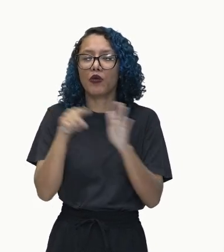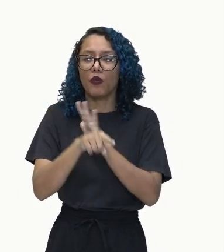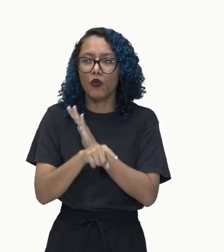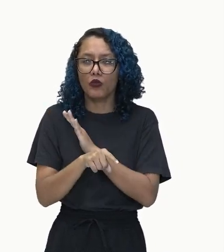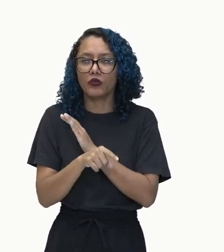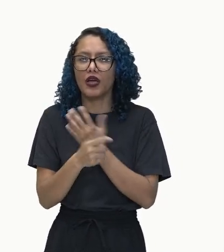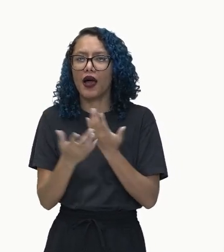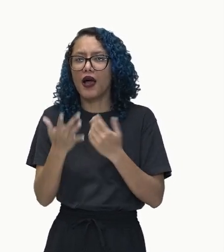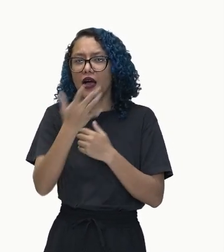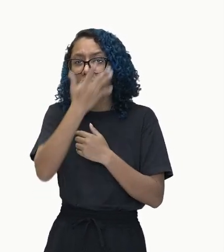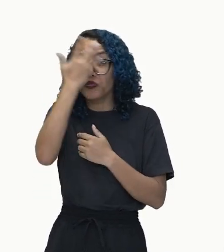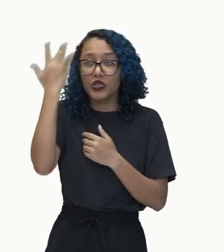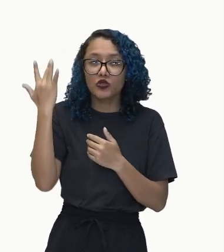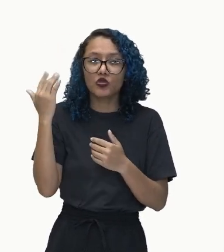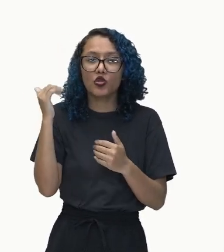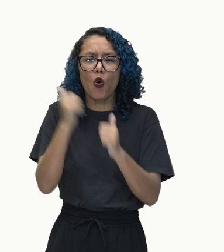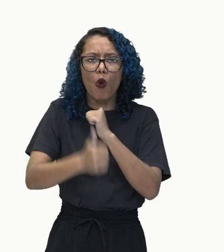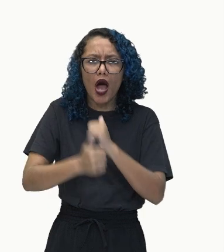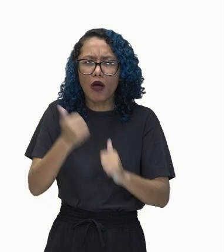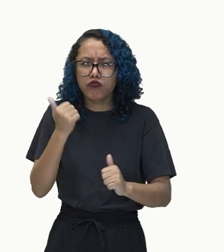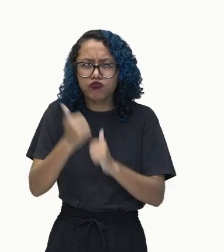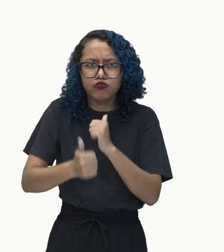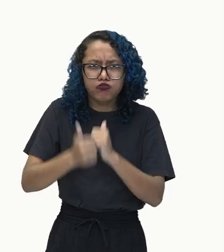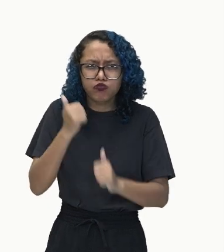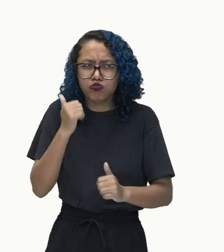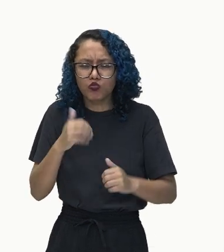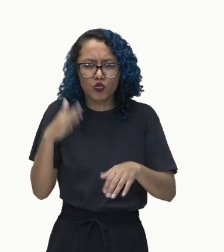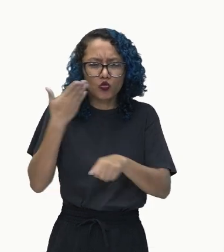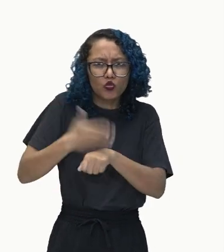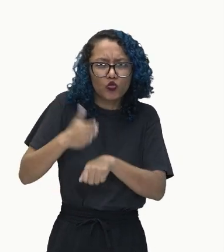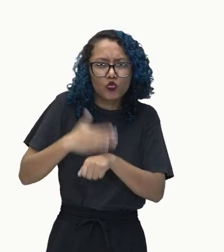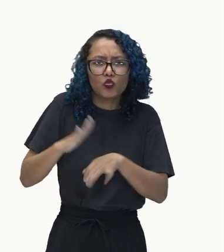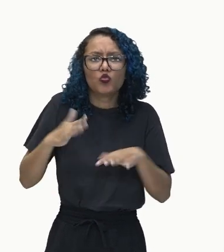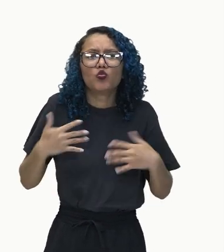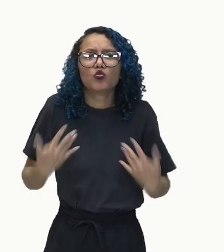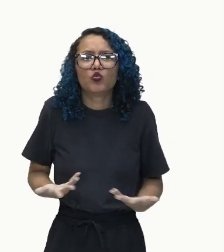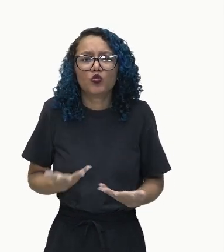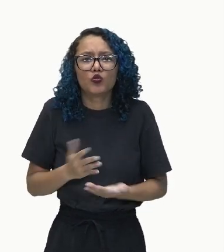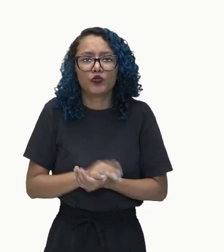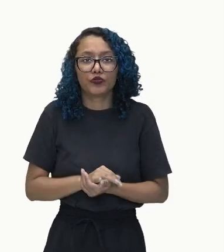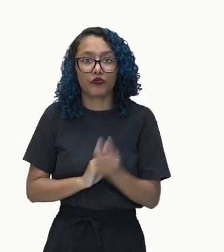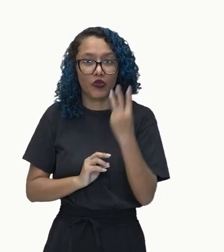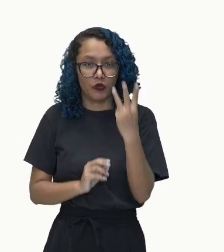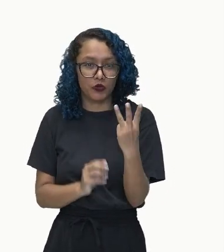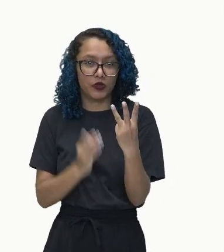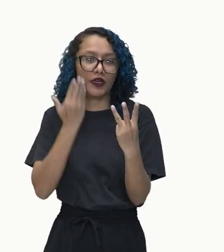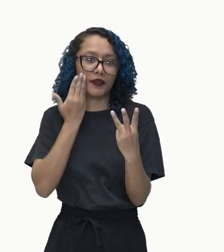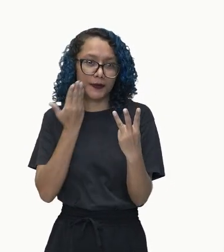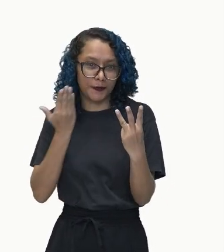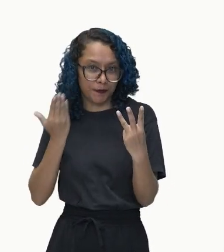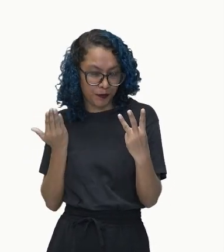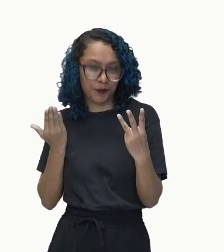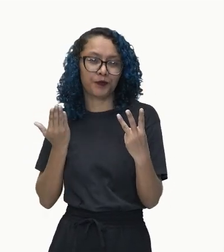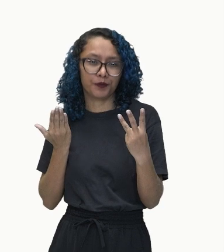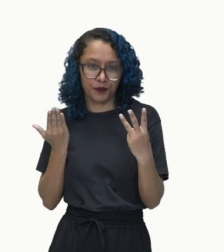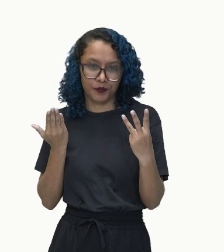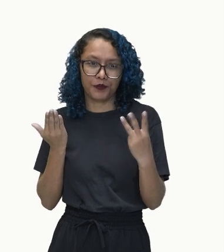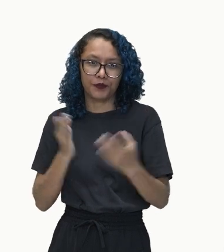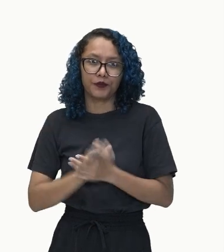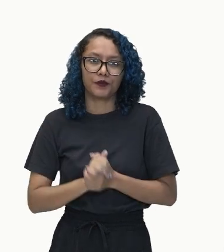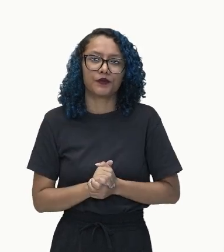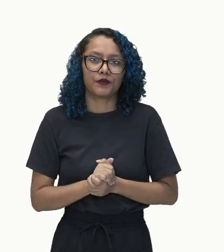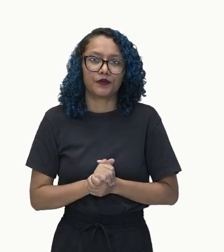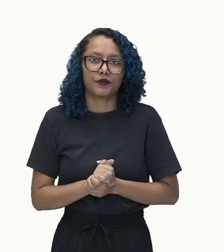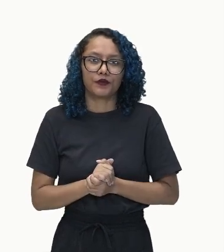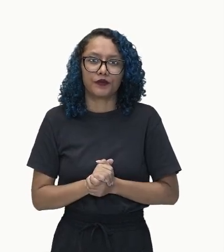Está aqui o nosso sujeito da oração. Gabigol, Pedro e Arrascaeta. Os 3. O que se